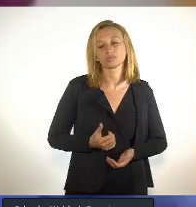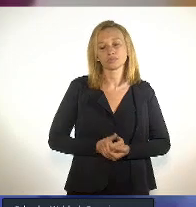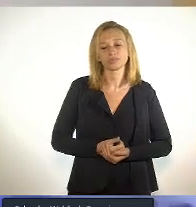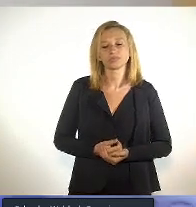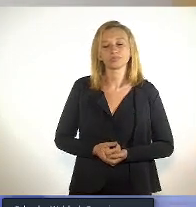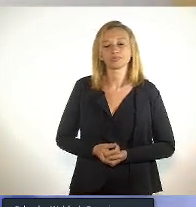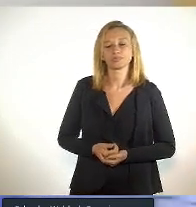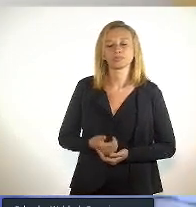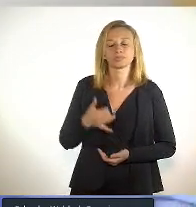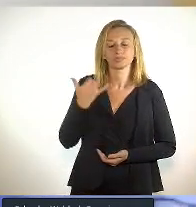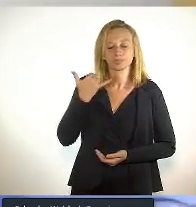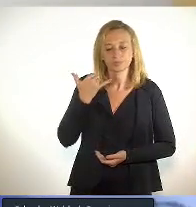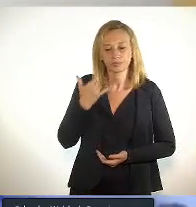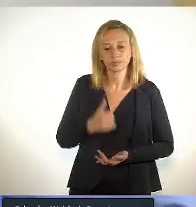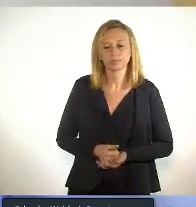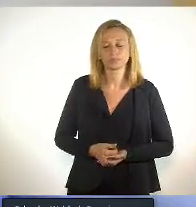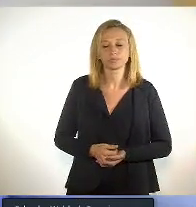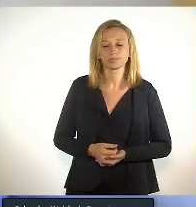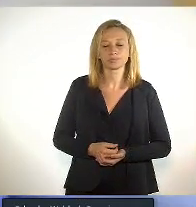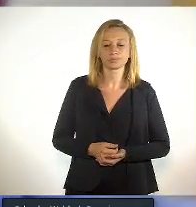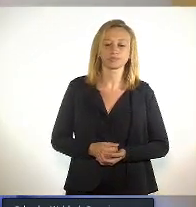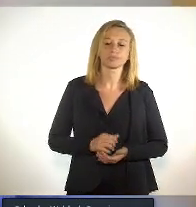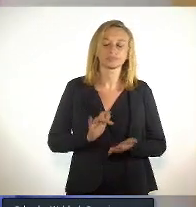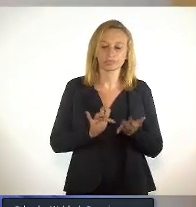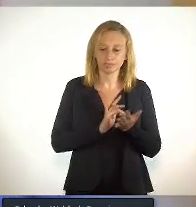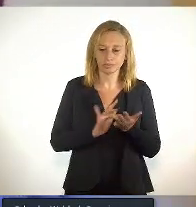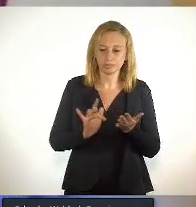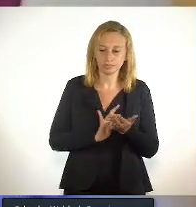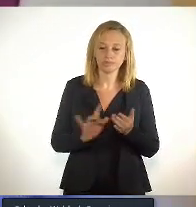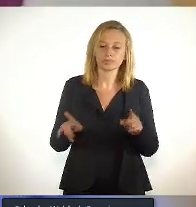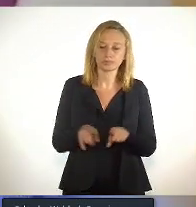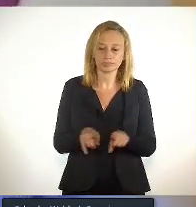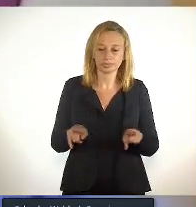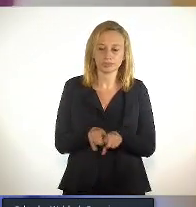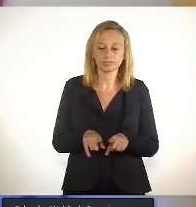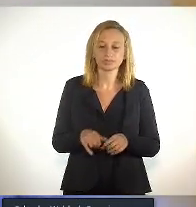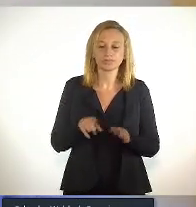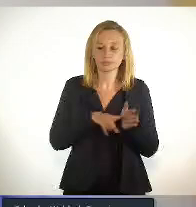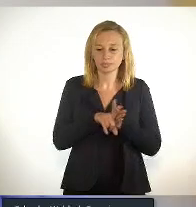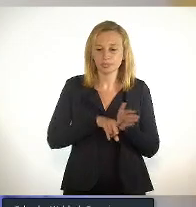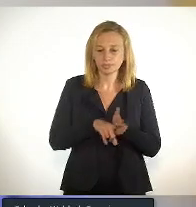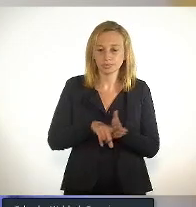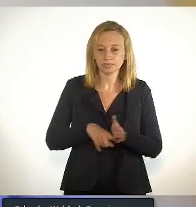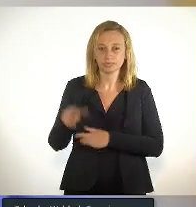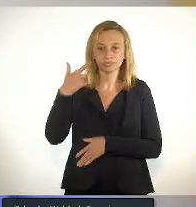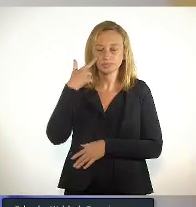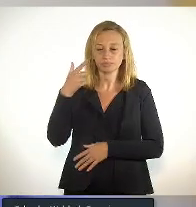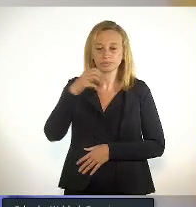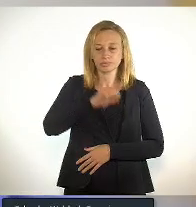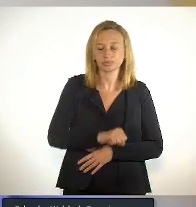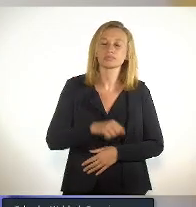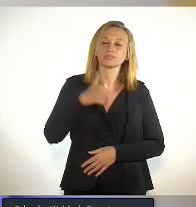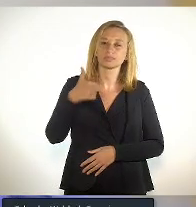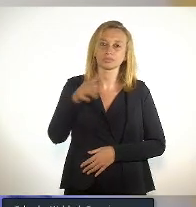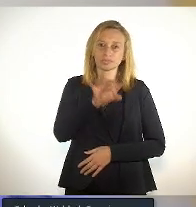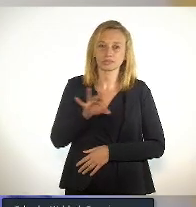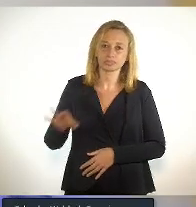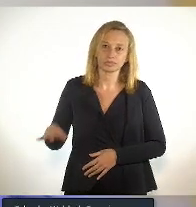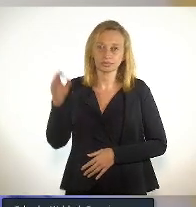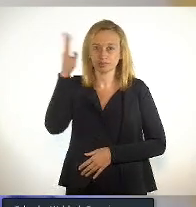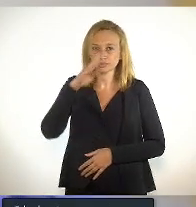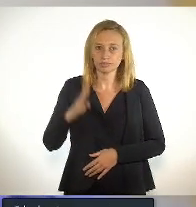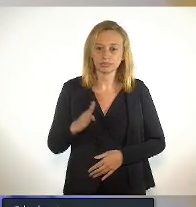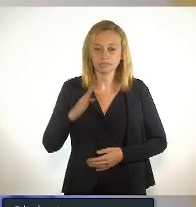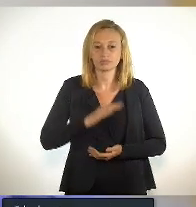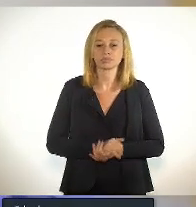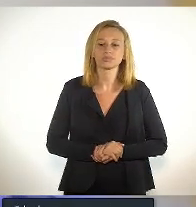por telefone fixo e por celular. E essa pesquisa apurou que 81% dos